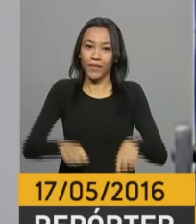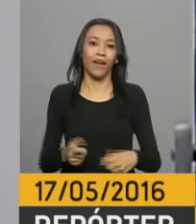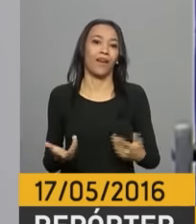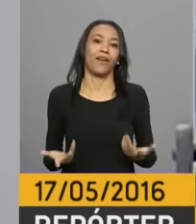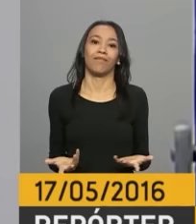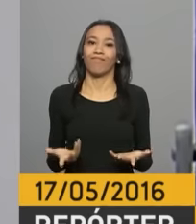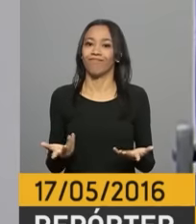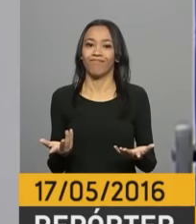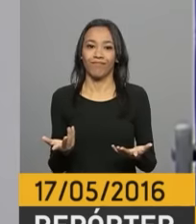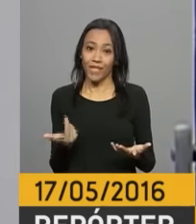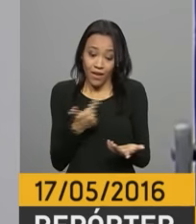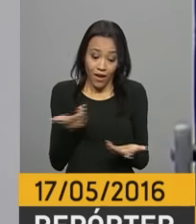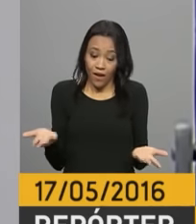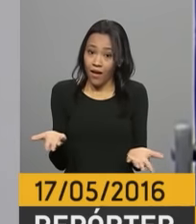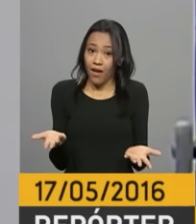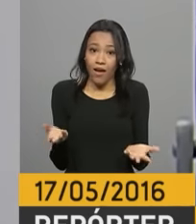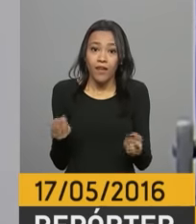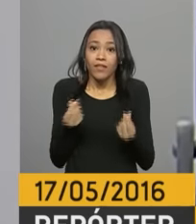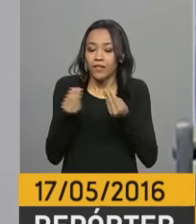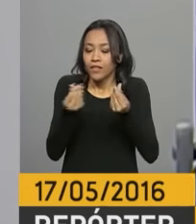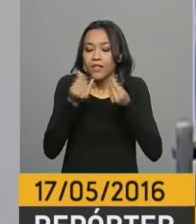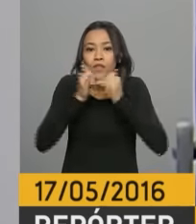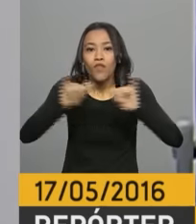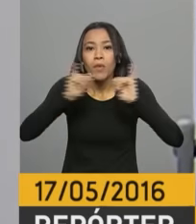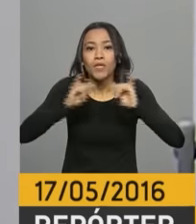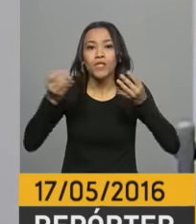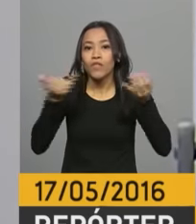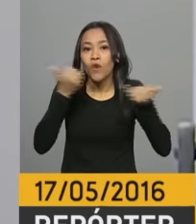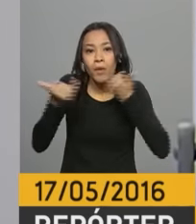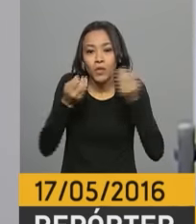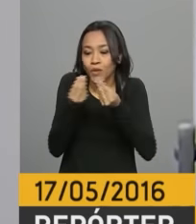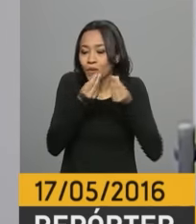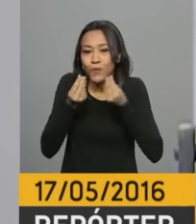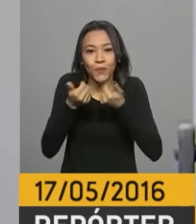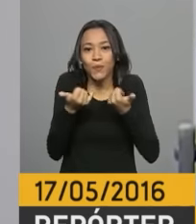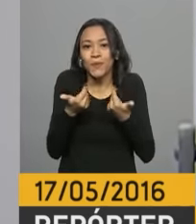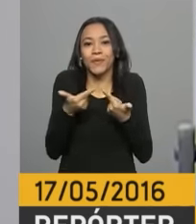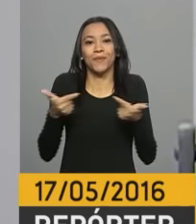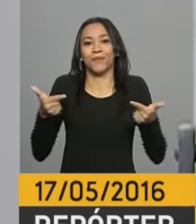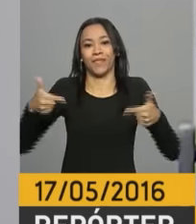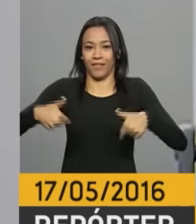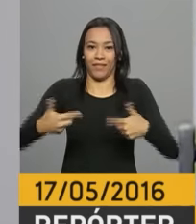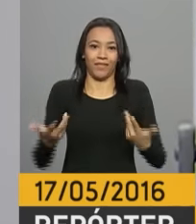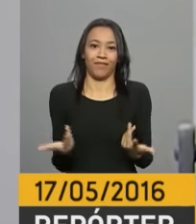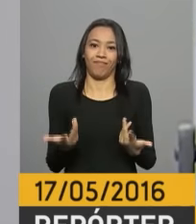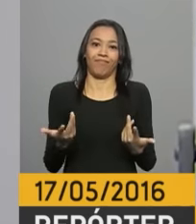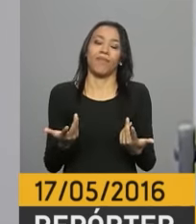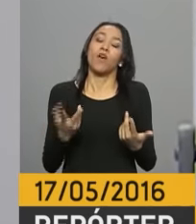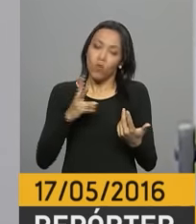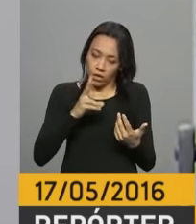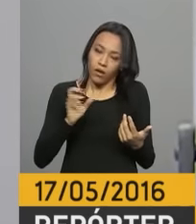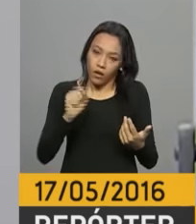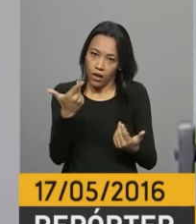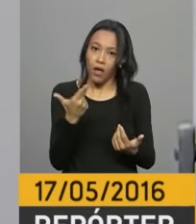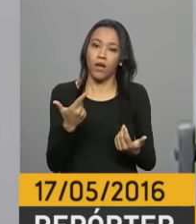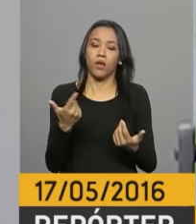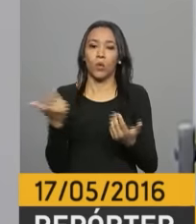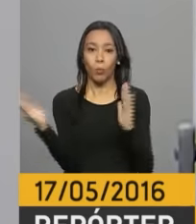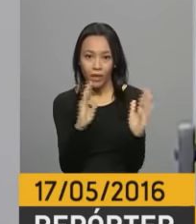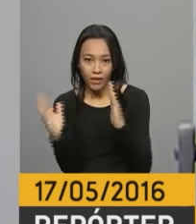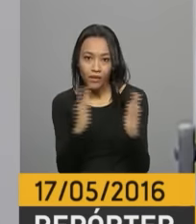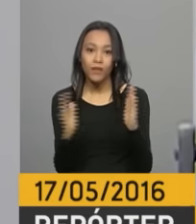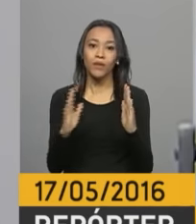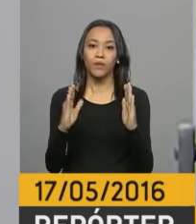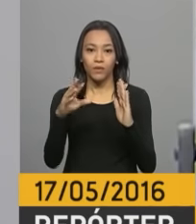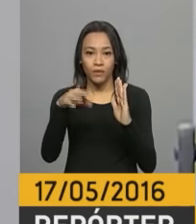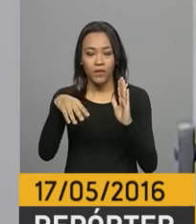o maior volume de informações possíveis. Na verdade, o que eu quero dizer é o seguinte, os dados, os prazos serão respeitados, obviamente. Está